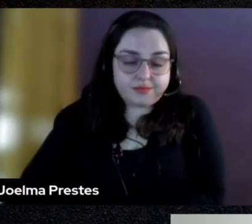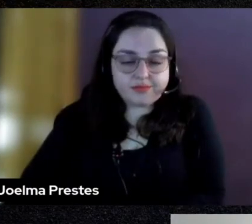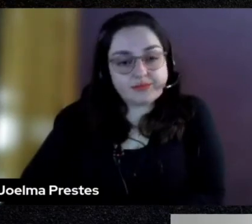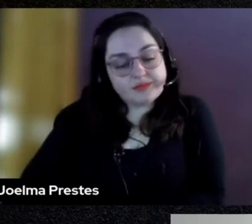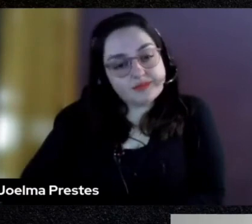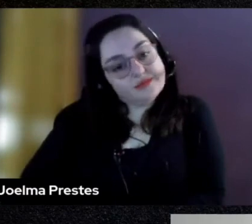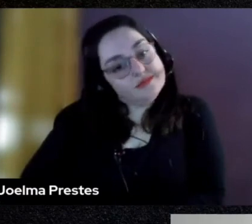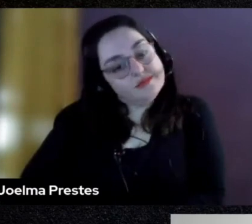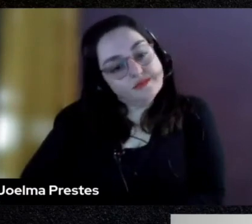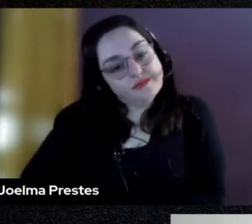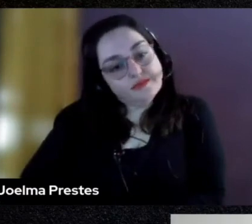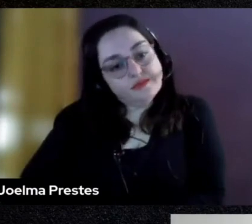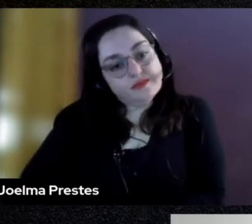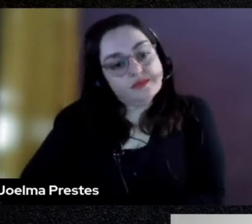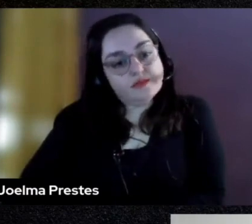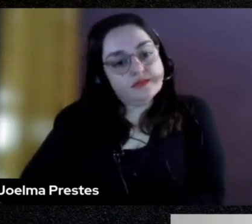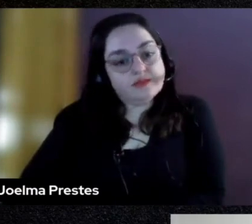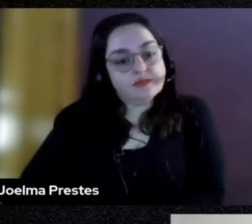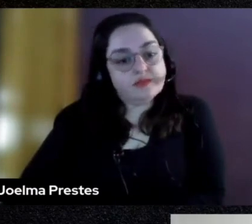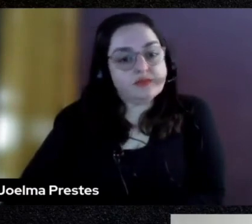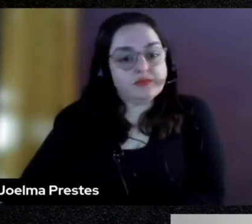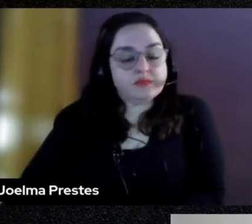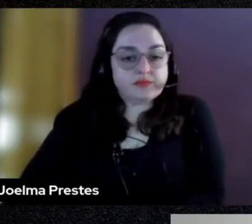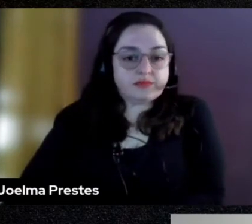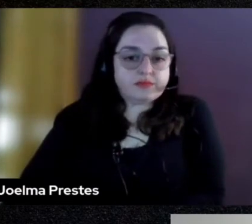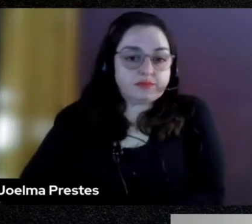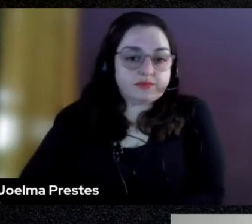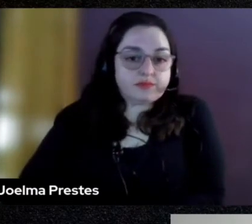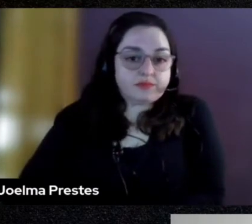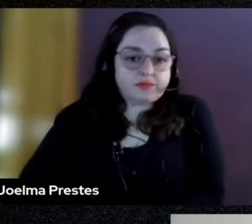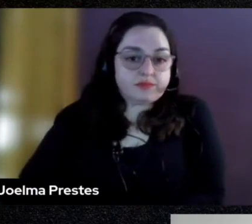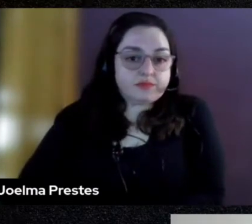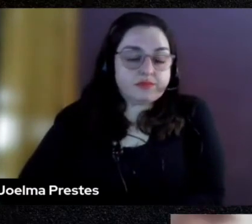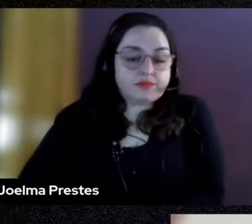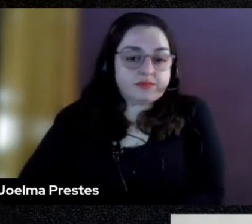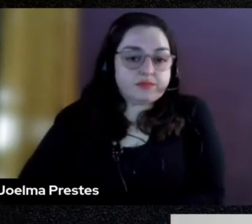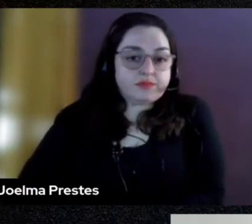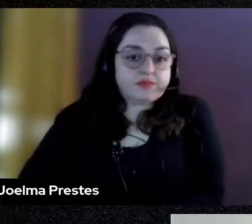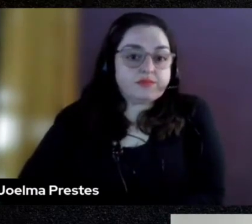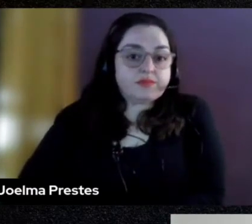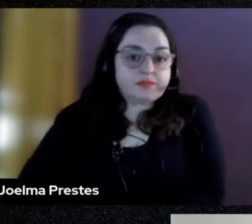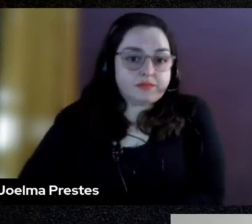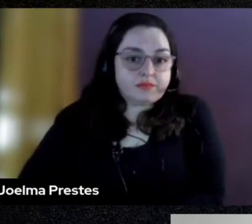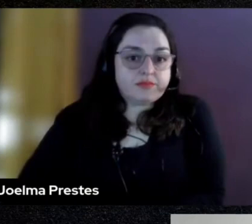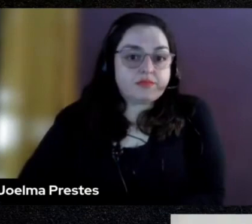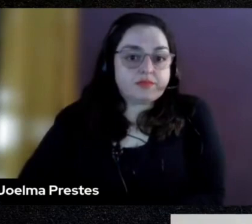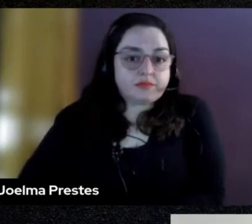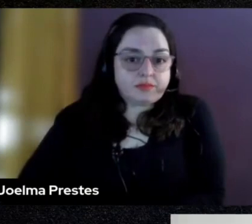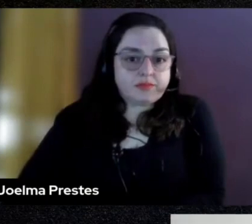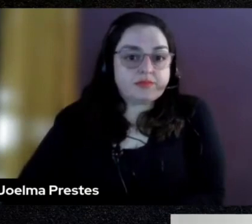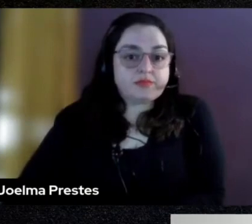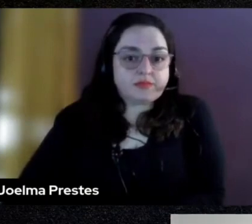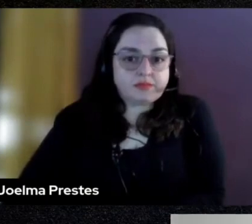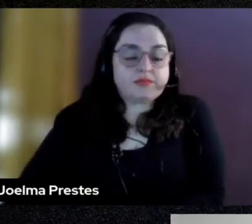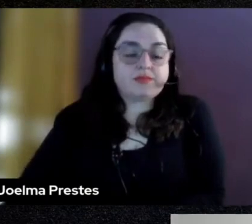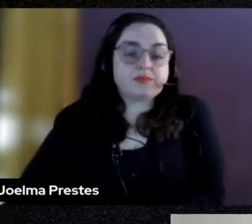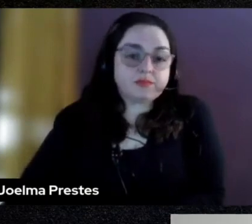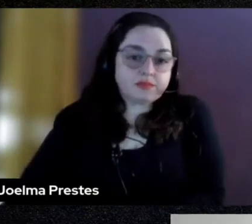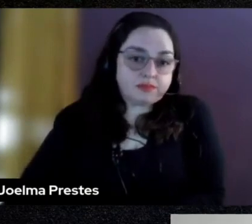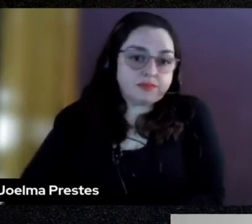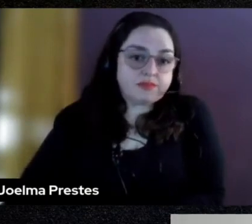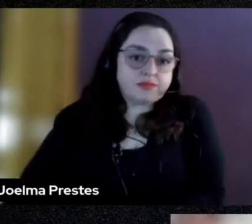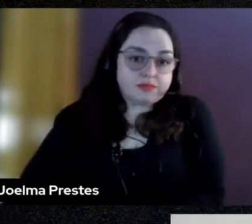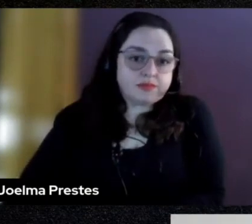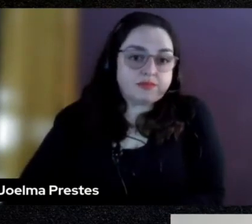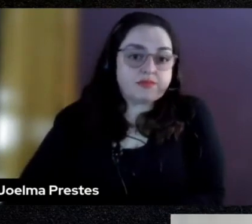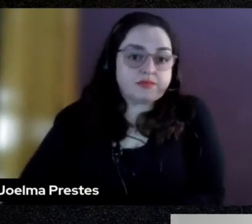ele, colocar ele na frente para fazer a correção, ou às vezes ele até vai se tornar tão crítico que ele é impeditivo, a gente nem pode subir nada, né,